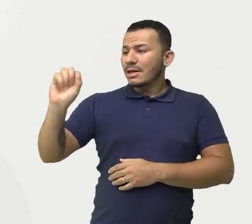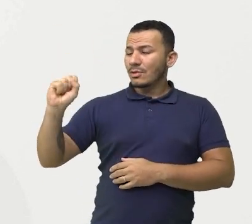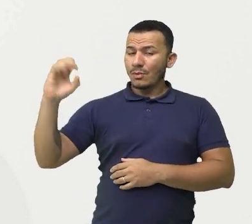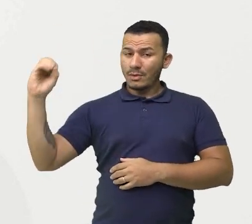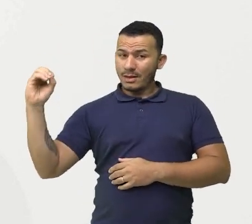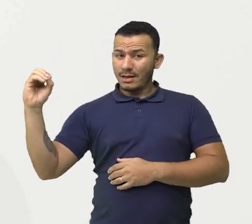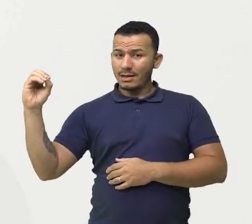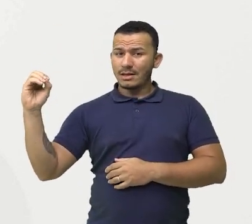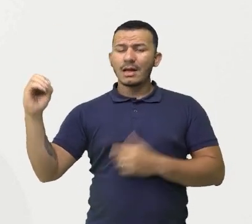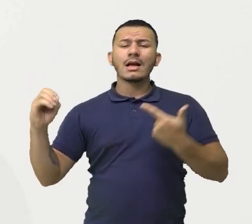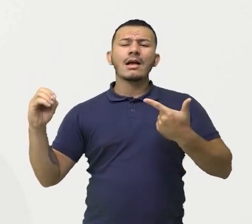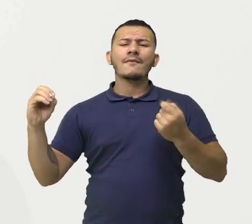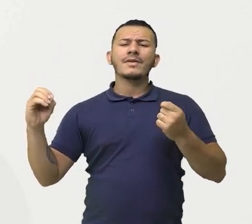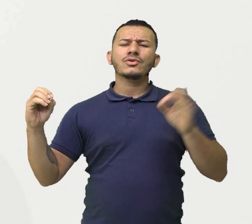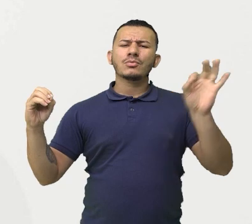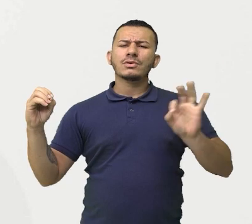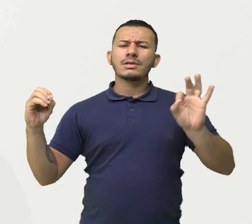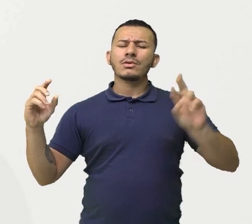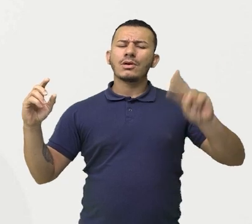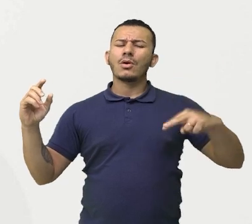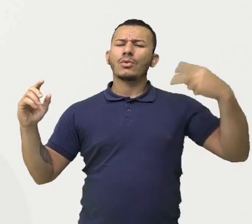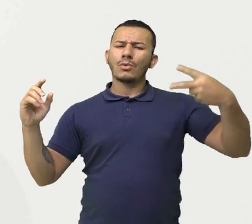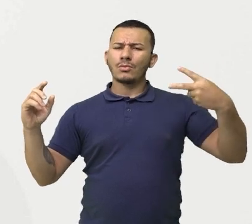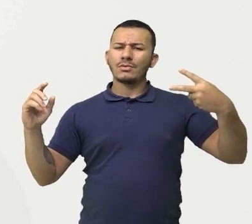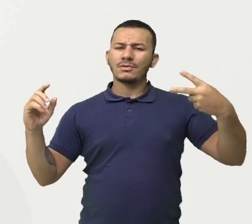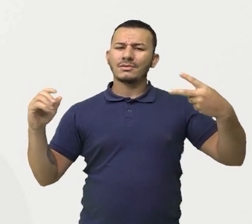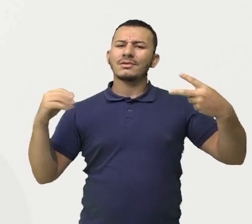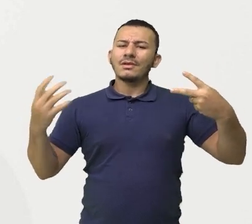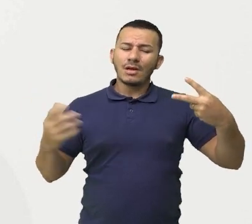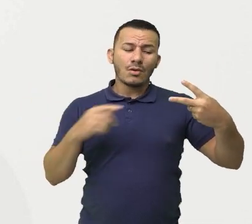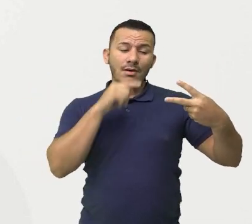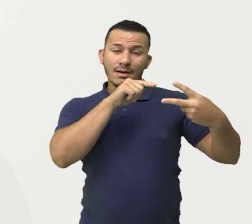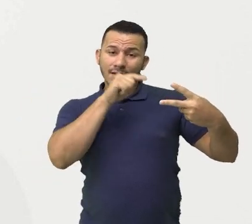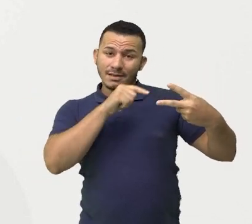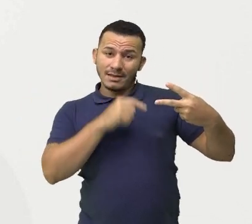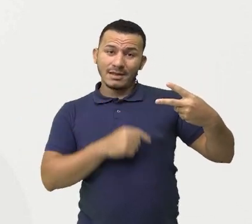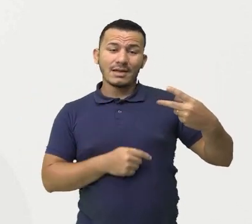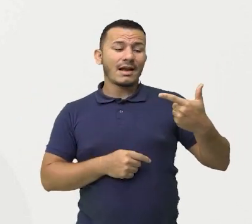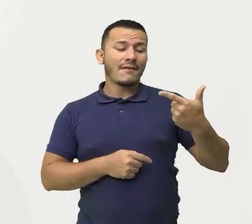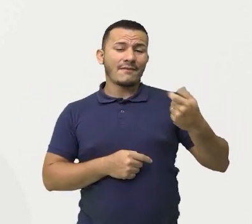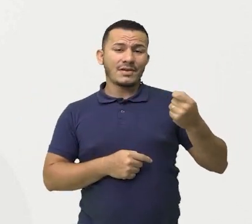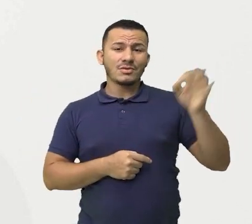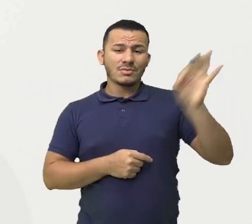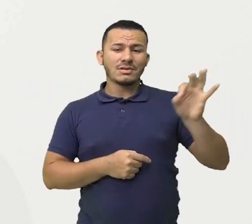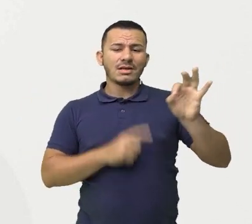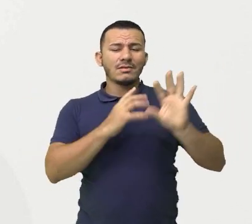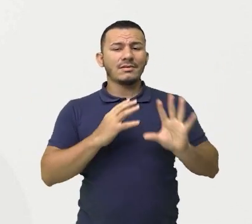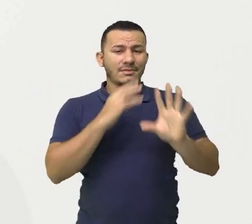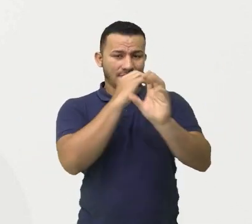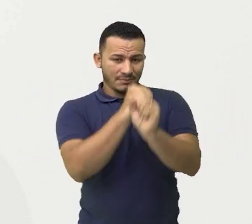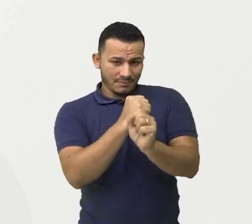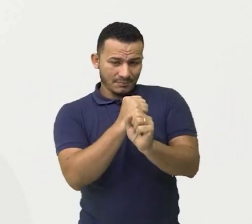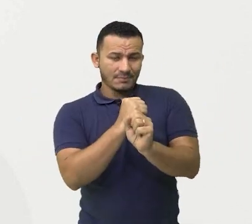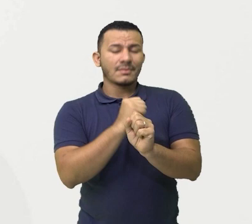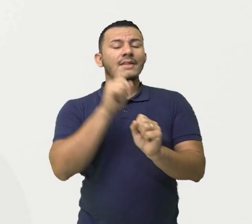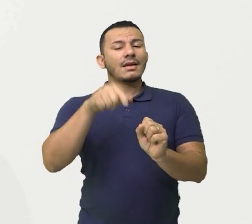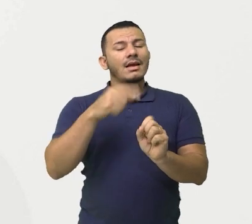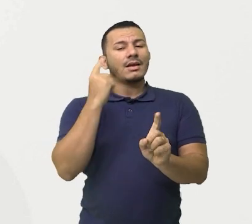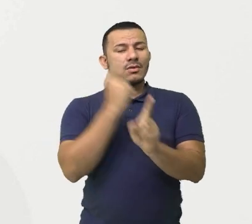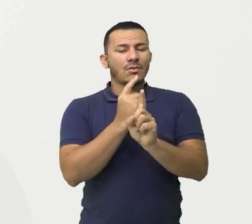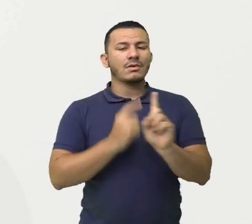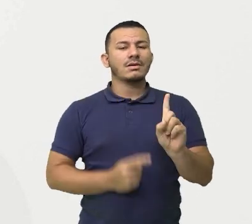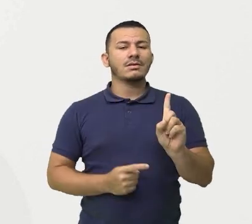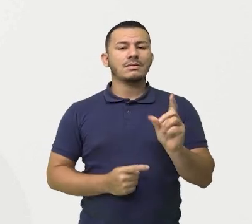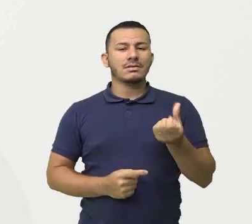80, 20% é o dobro de 10%. Por isso, ó, nós obtemos aqui 20%